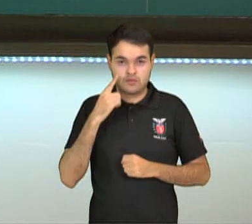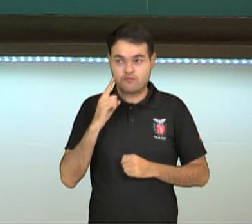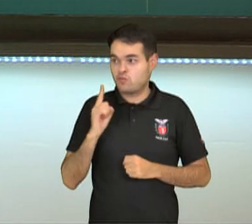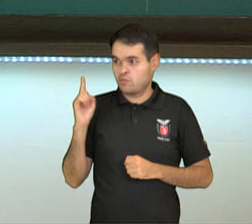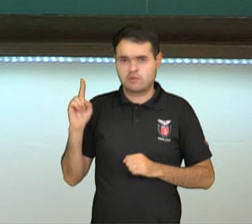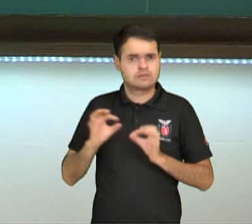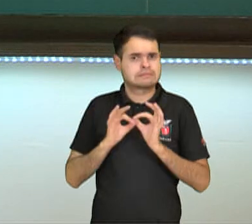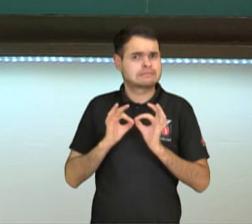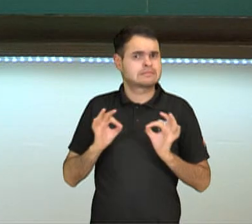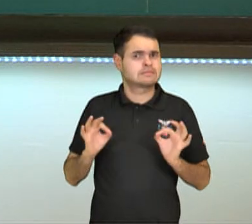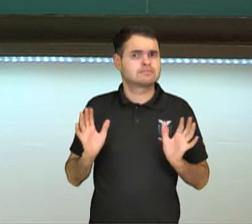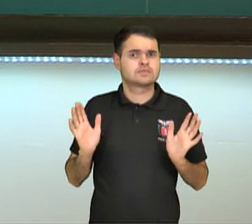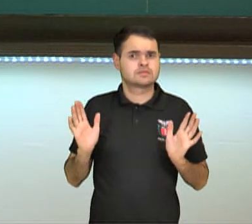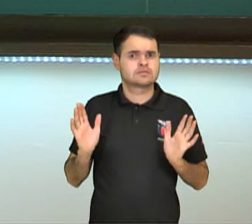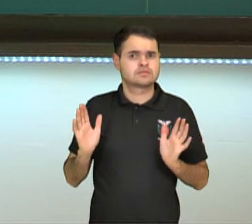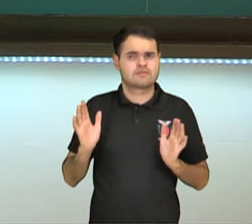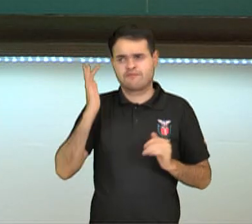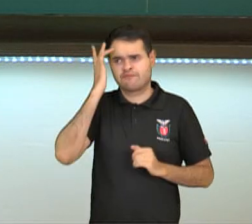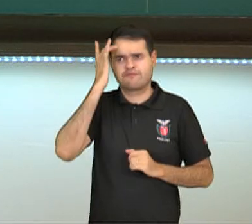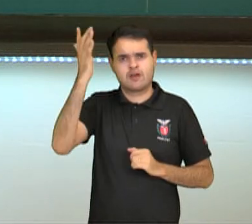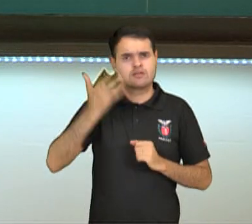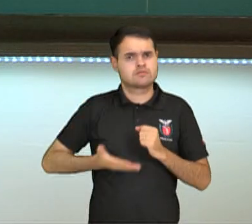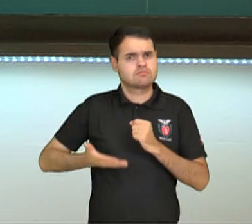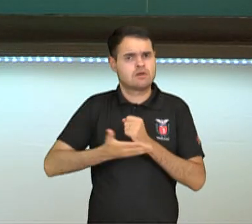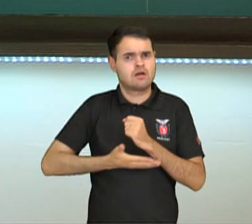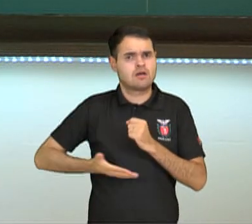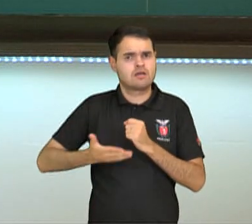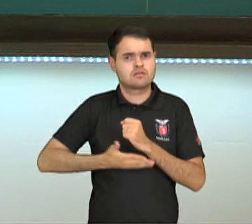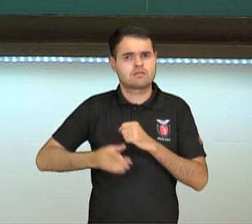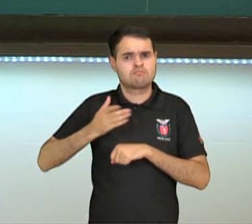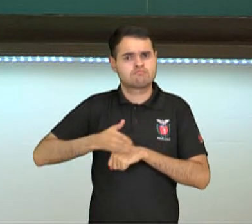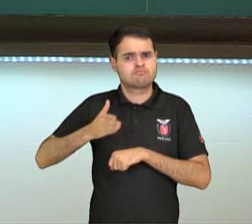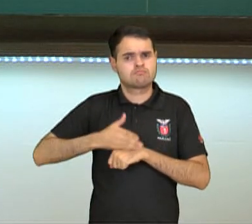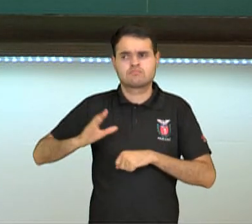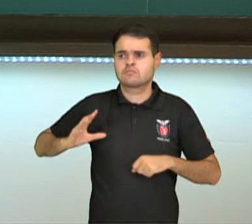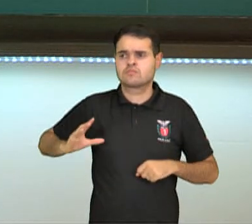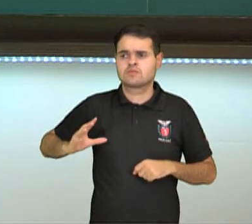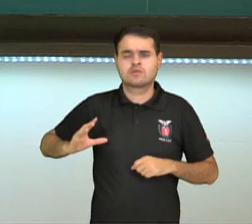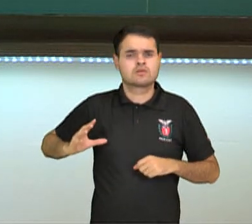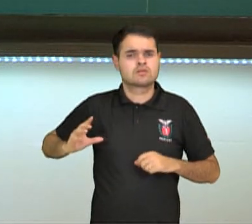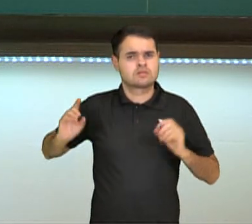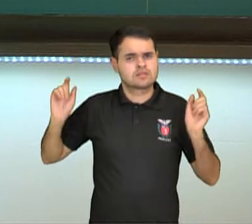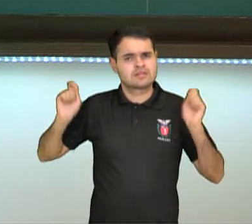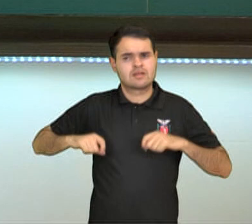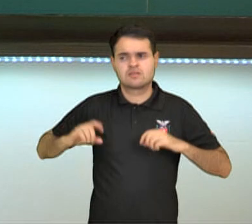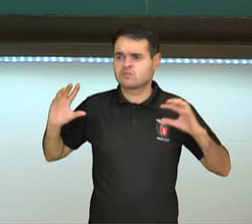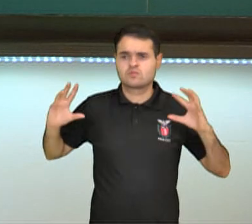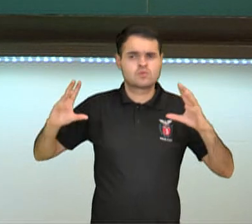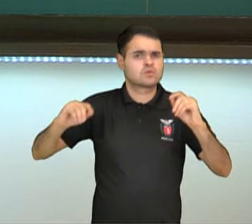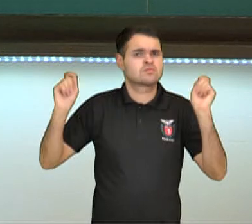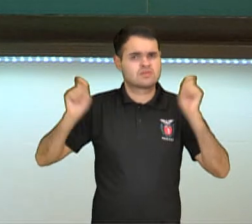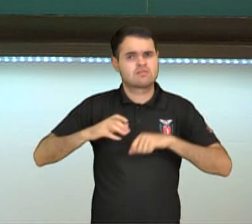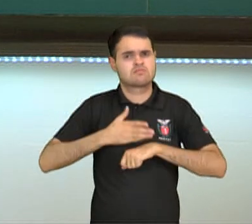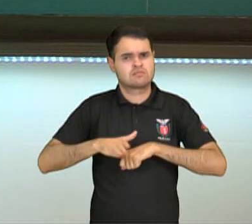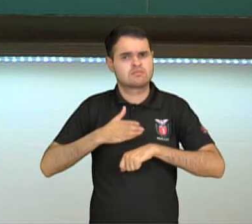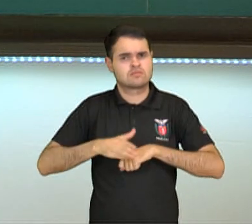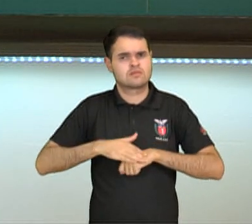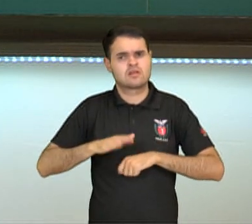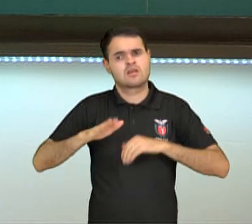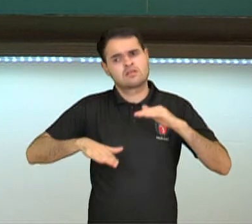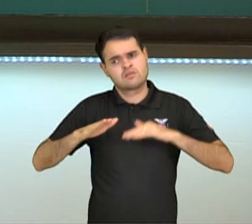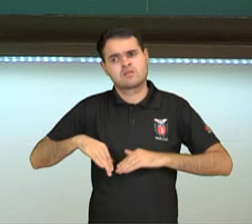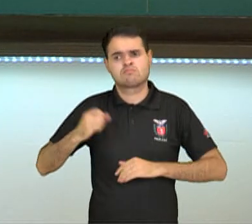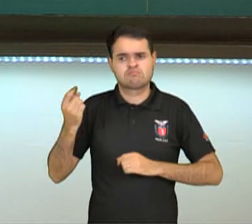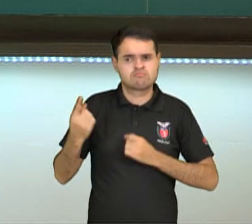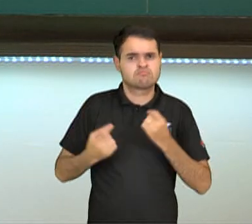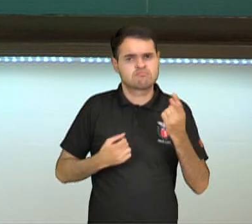sequência simples, básica e que praticamente todo mundo consegue fazer. Talvez uma